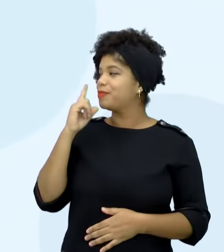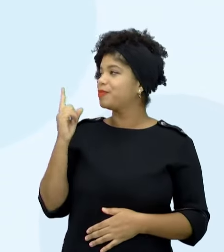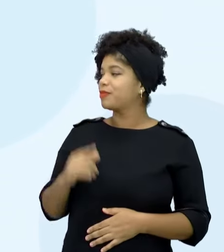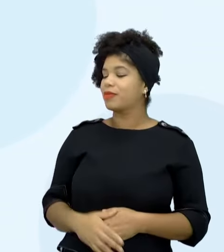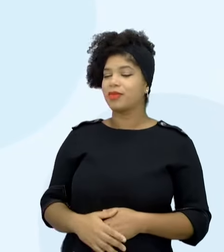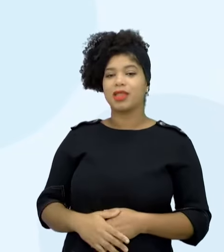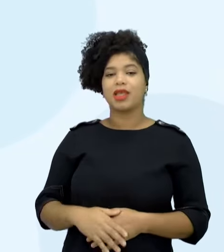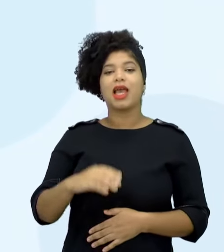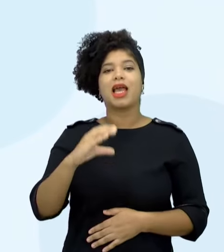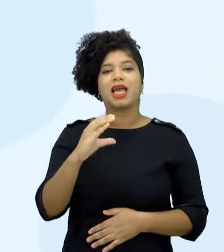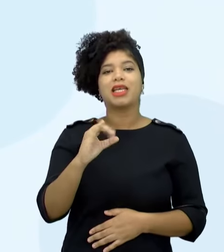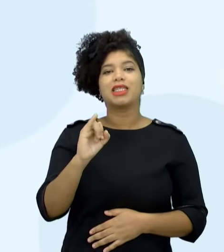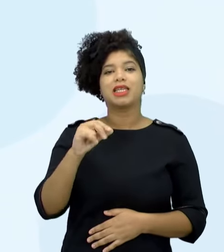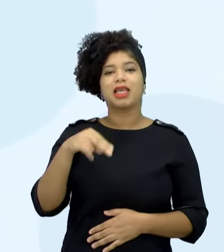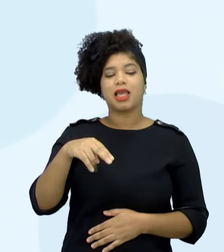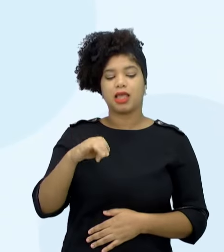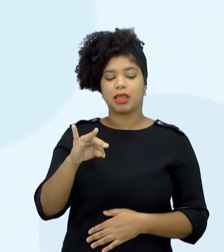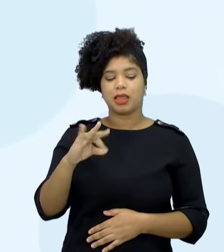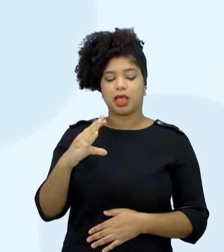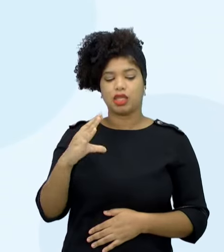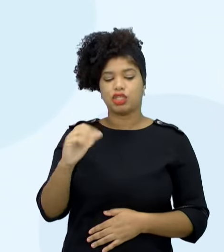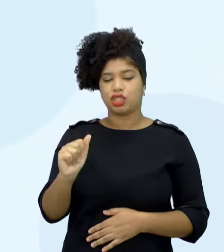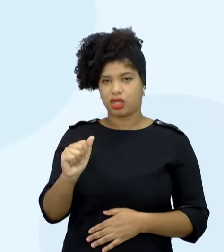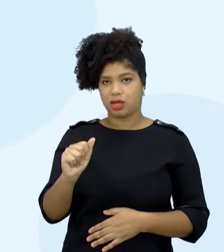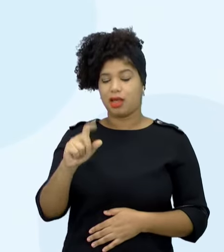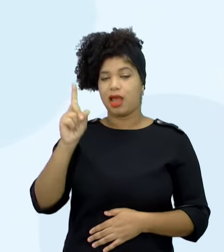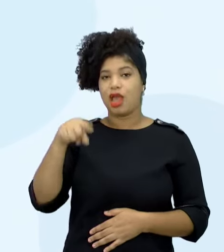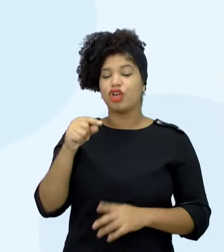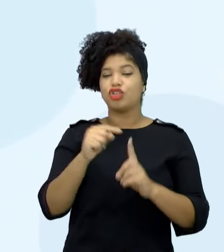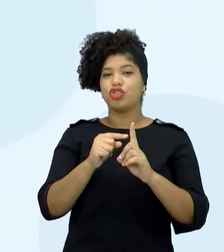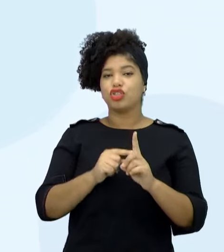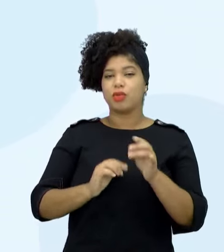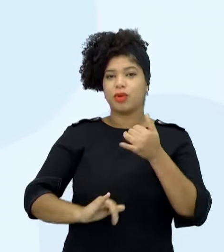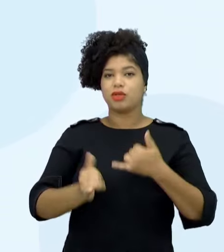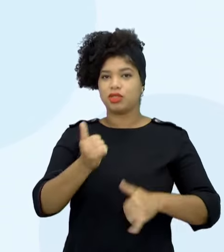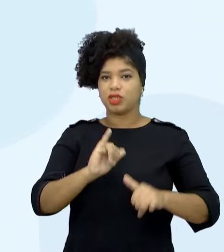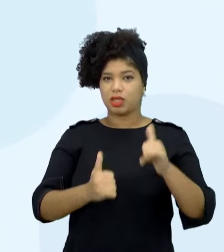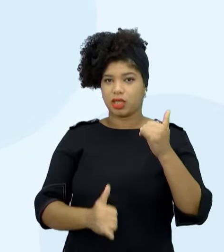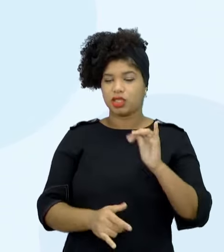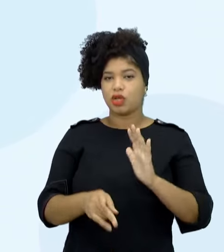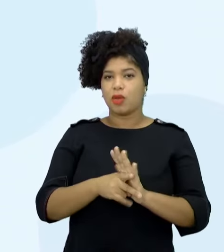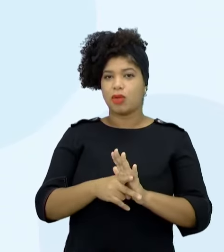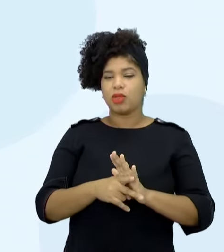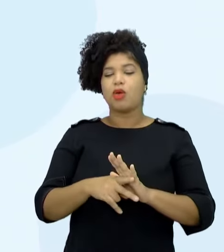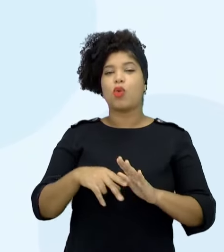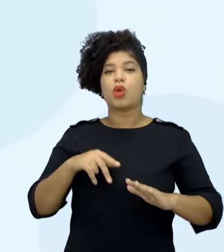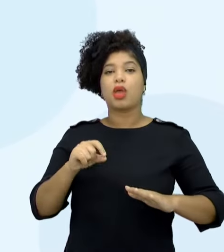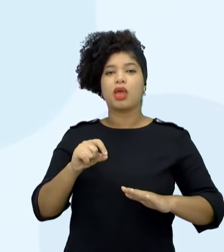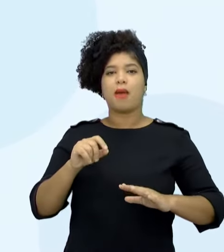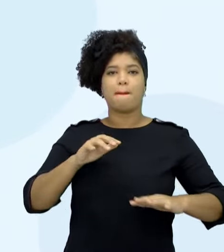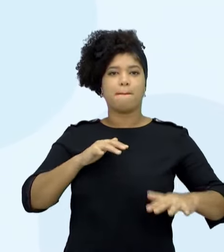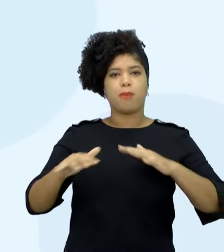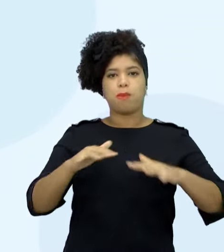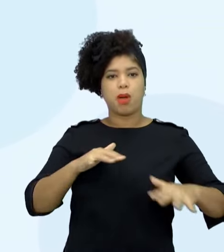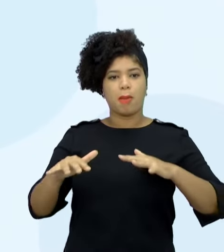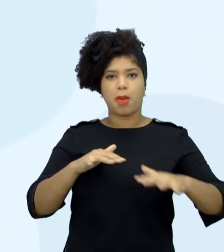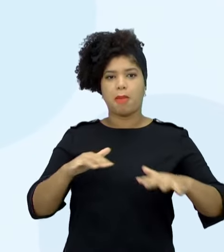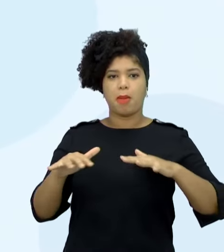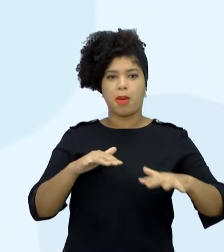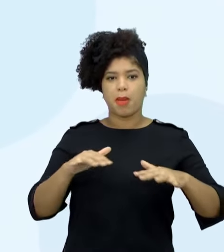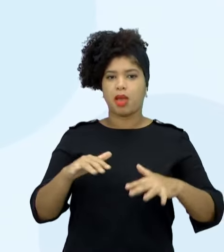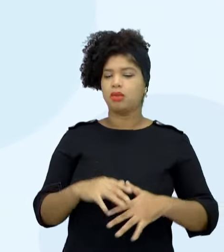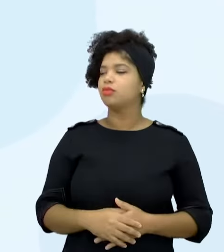Né? Essa energia cinética é um tipo de energia mecânica, não é verdade? Ó, vou escrever